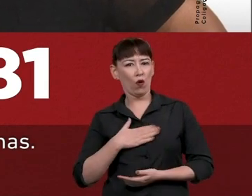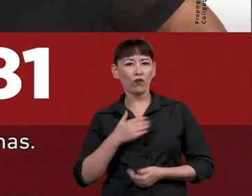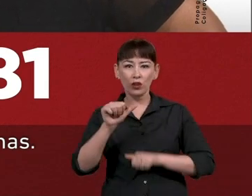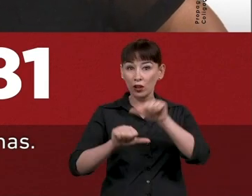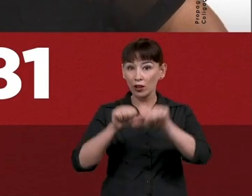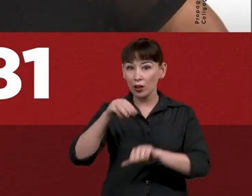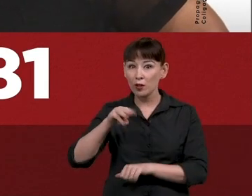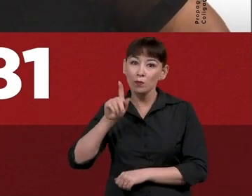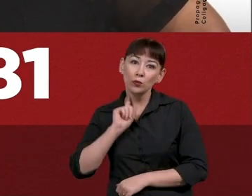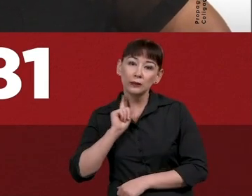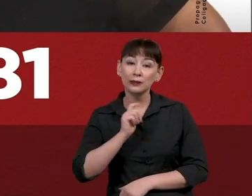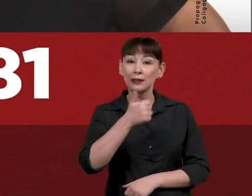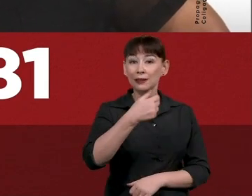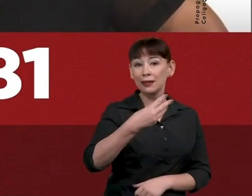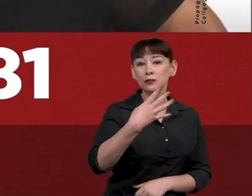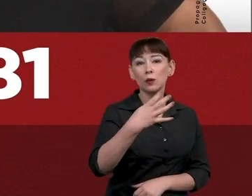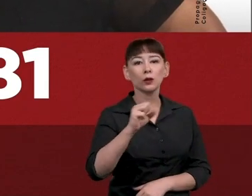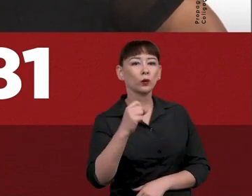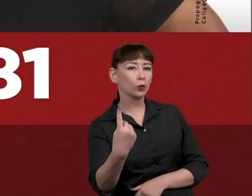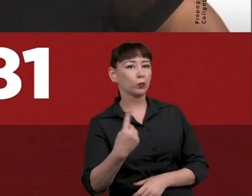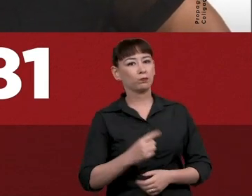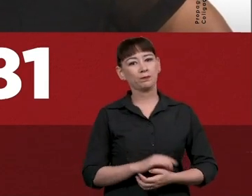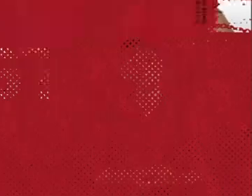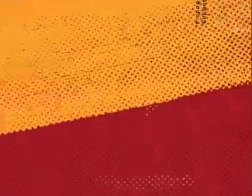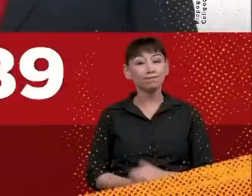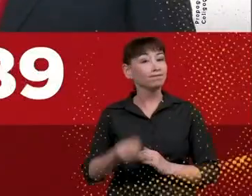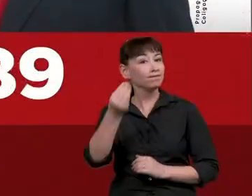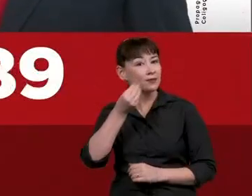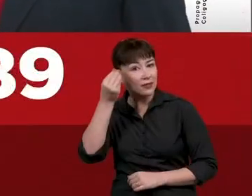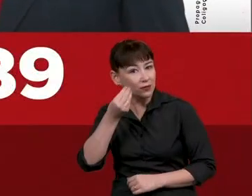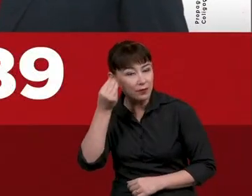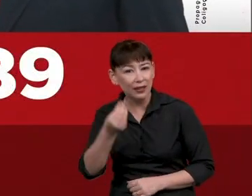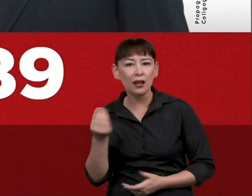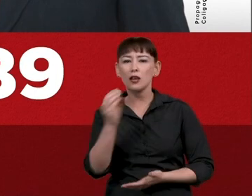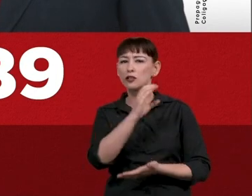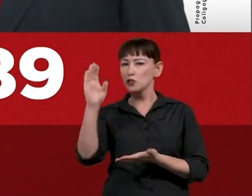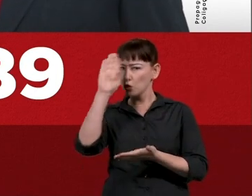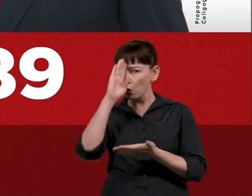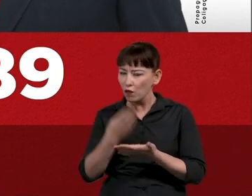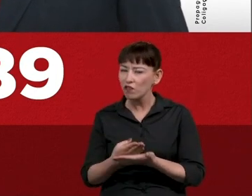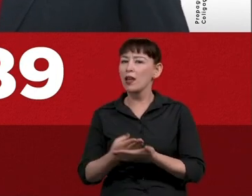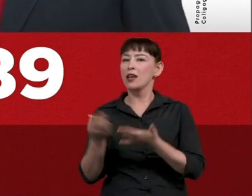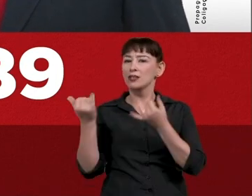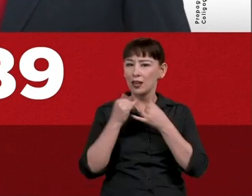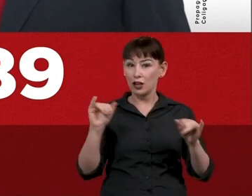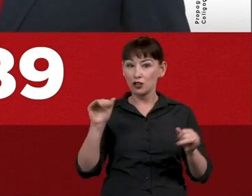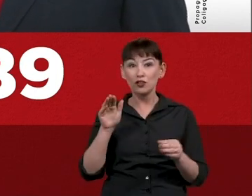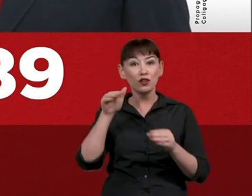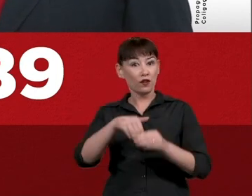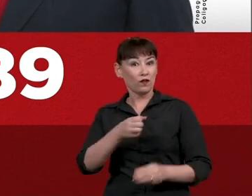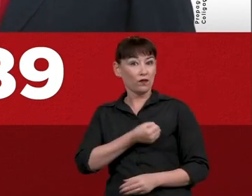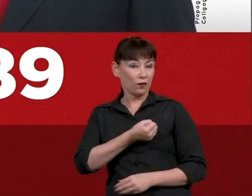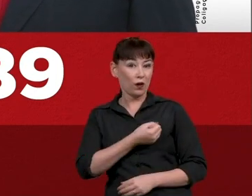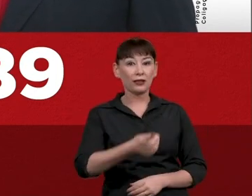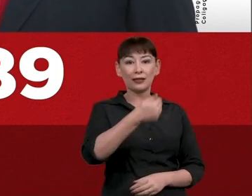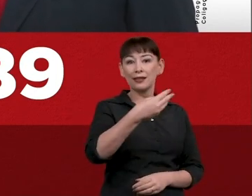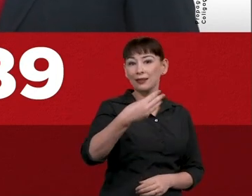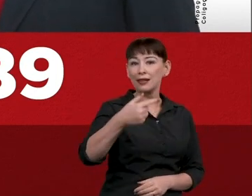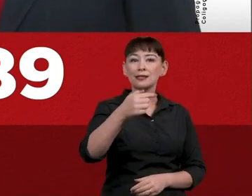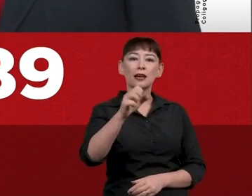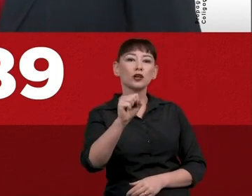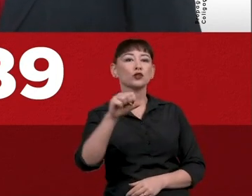para mudar Minas. 13481, Fátima Burger. Experiência, confiança e energia. Virgílio